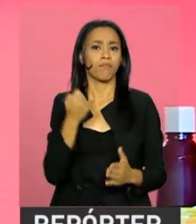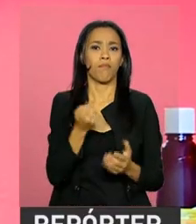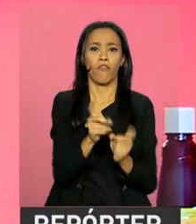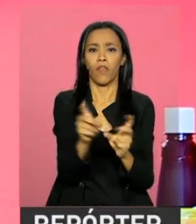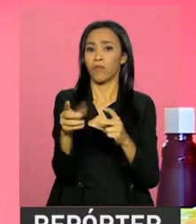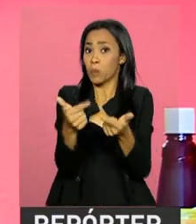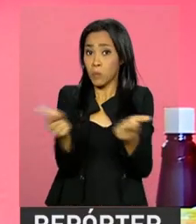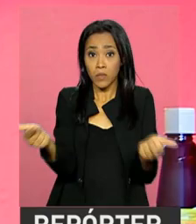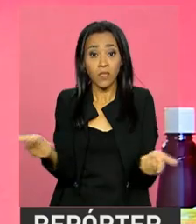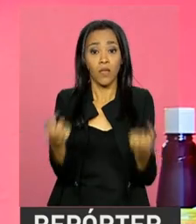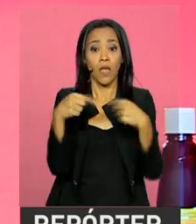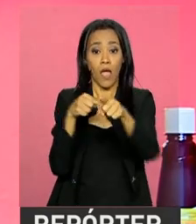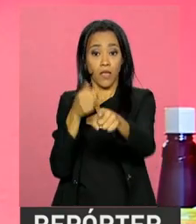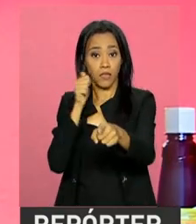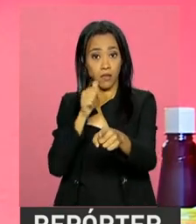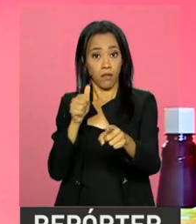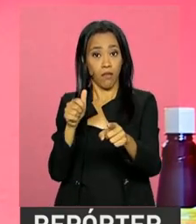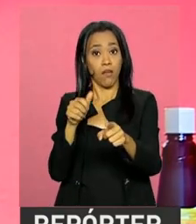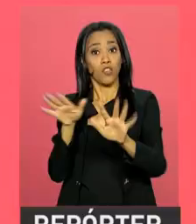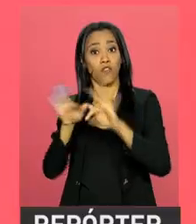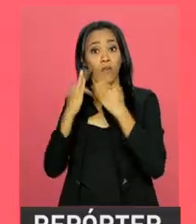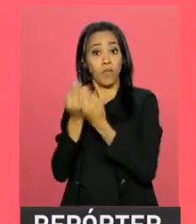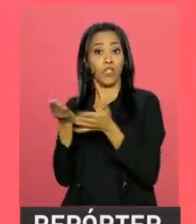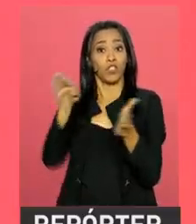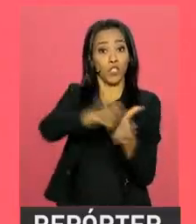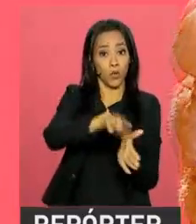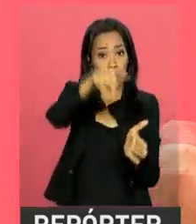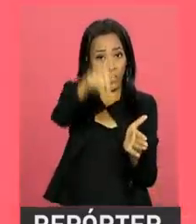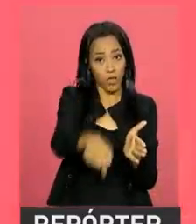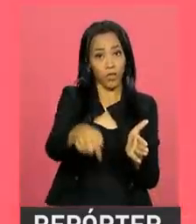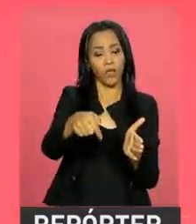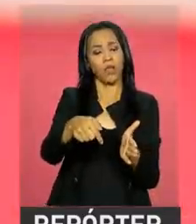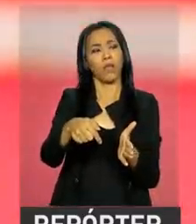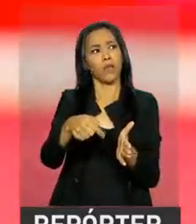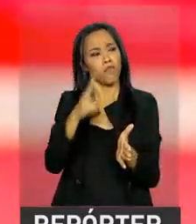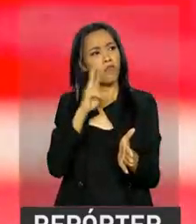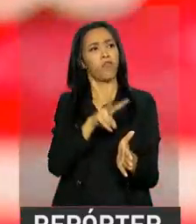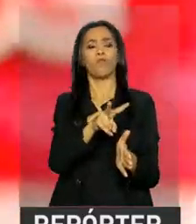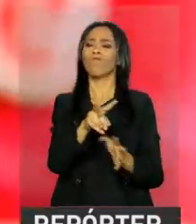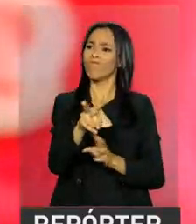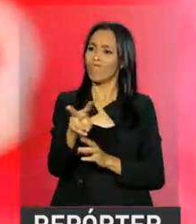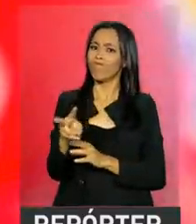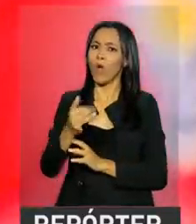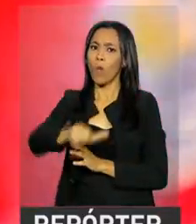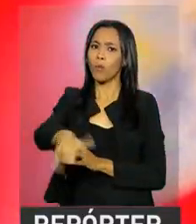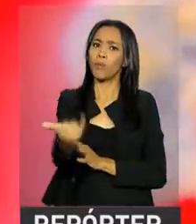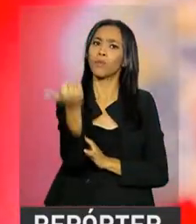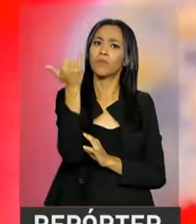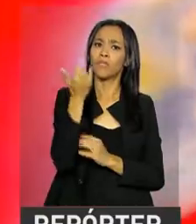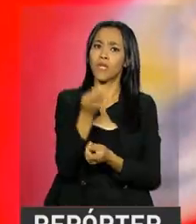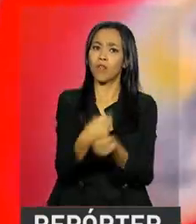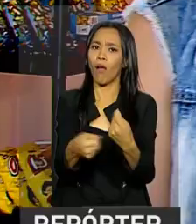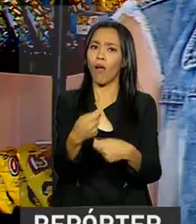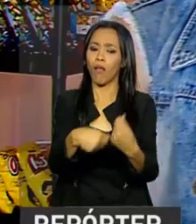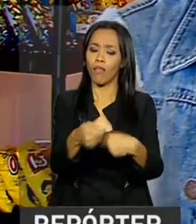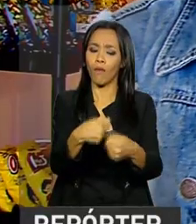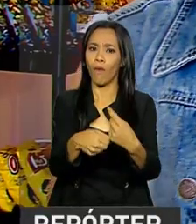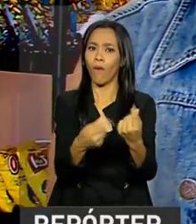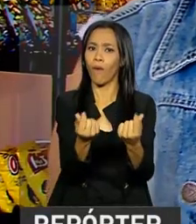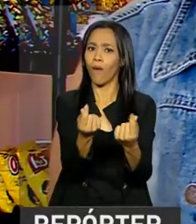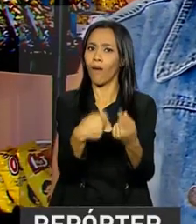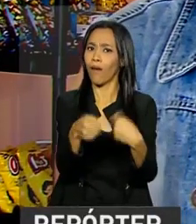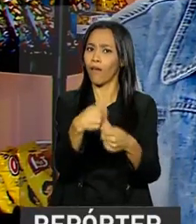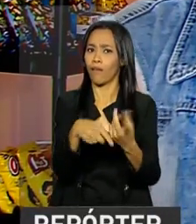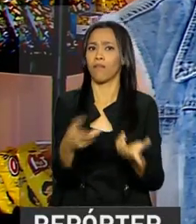cidade com a família para trabalhar nos parques eólicos. Mas com o tempo, viram no comércio uma oportunidade de negócio. A